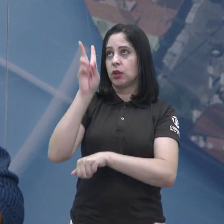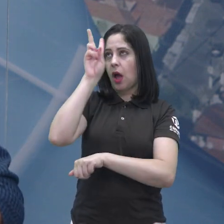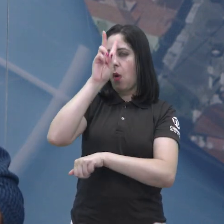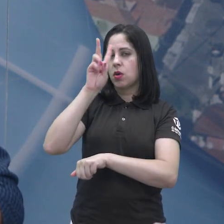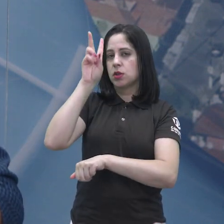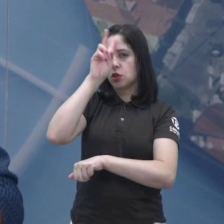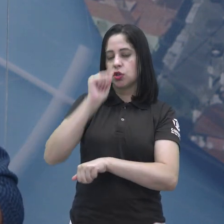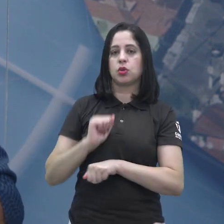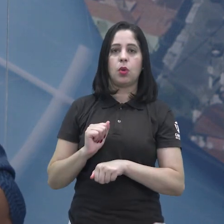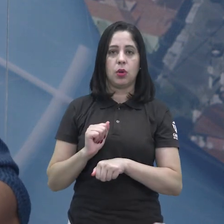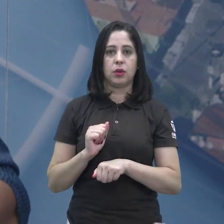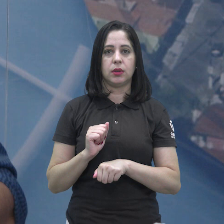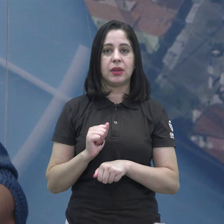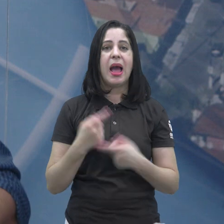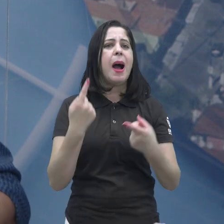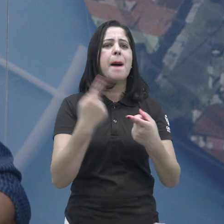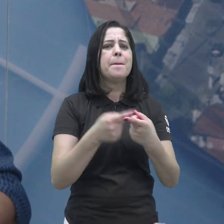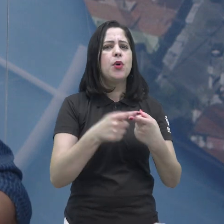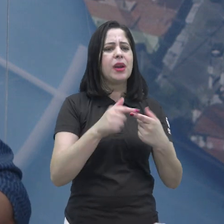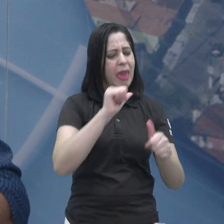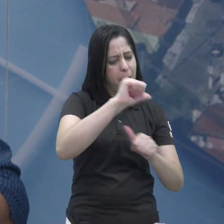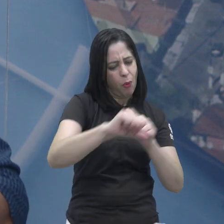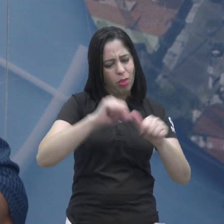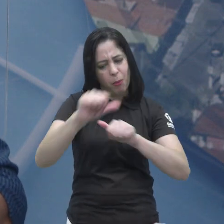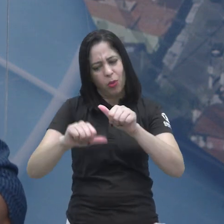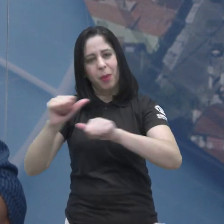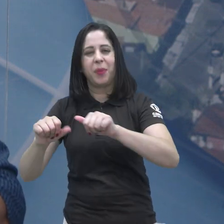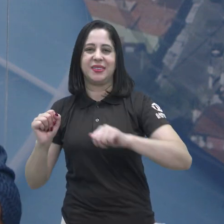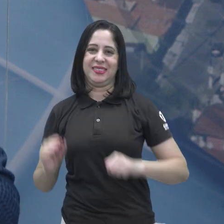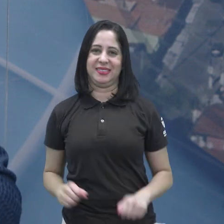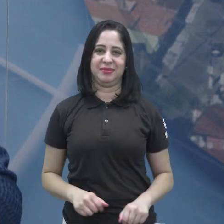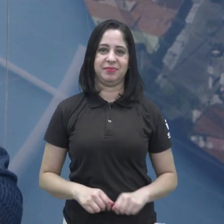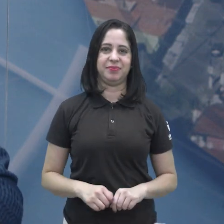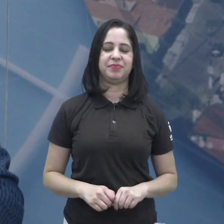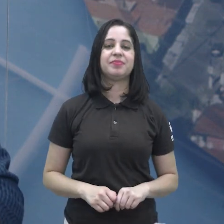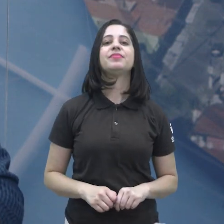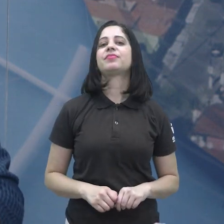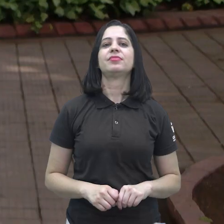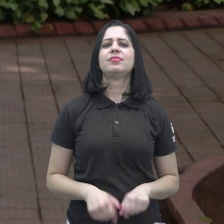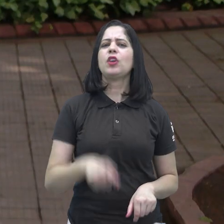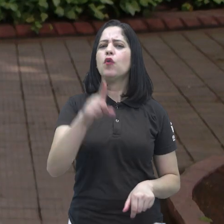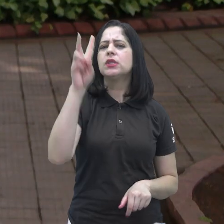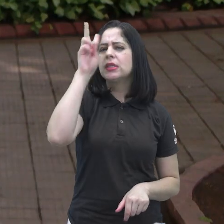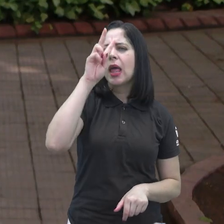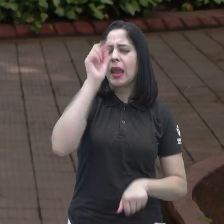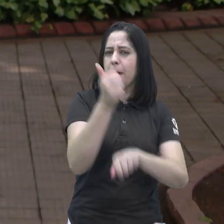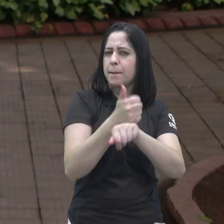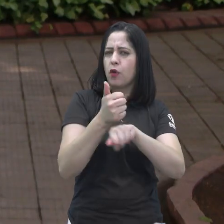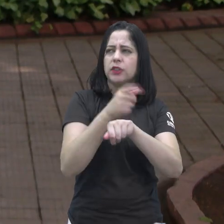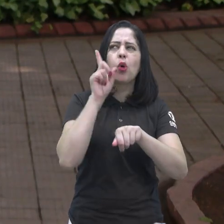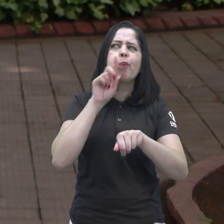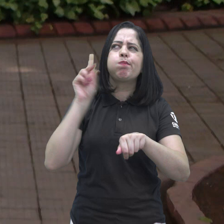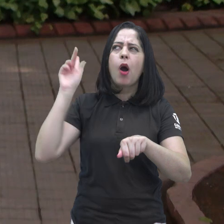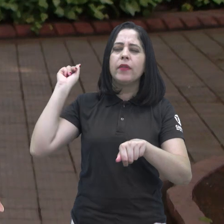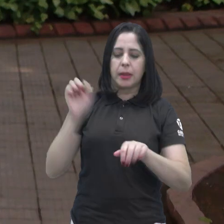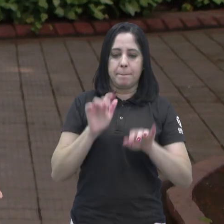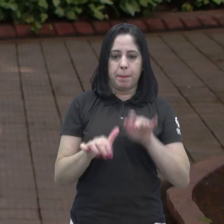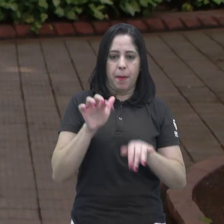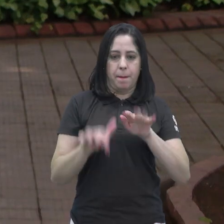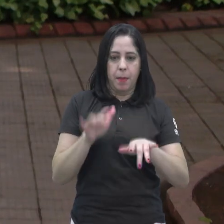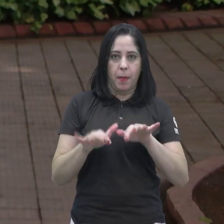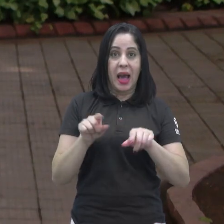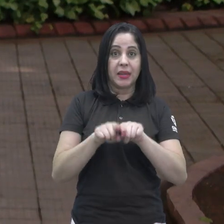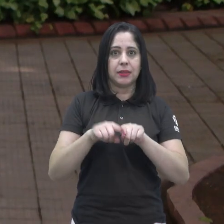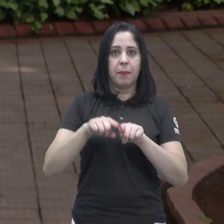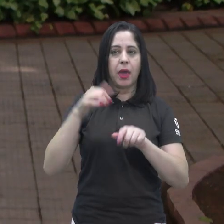historiador sobre as causas dessa mudança. Vamos conferir. Quem aí se lembra das profissões de